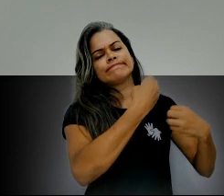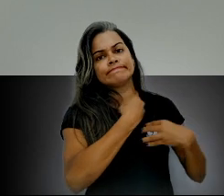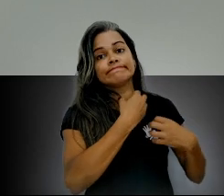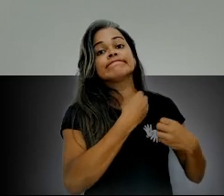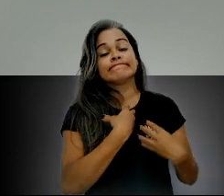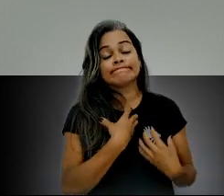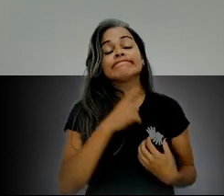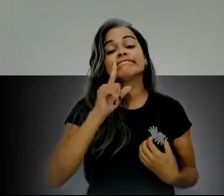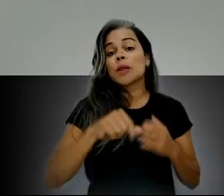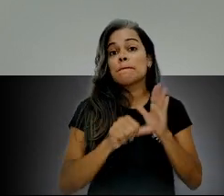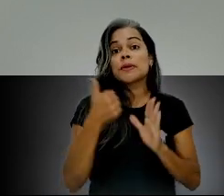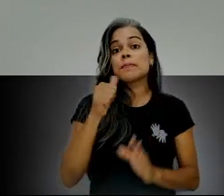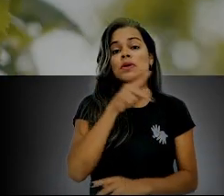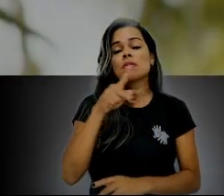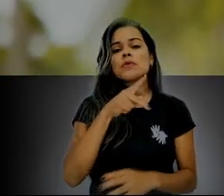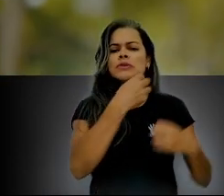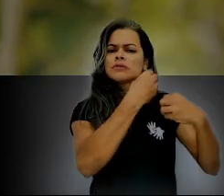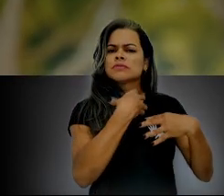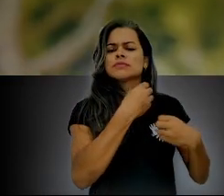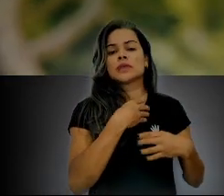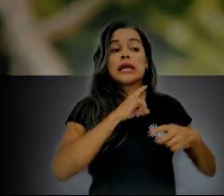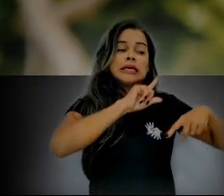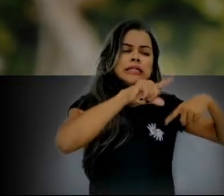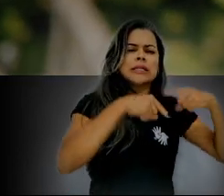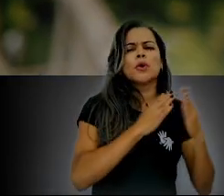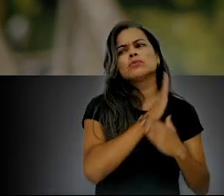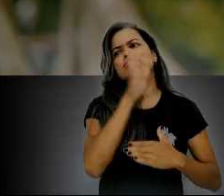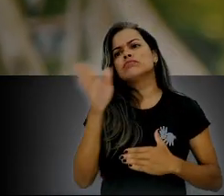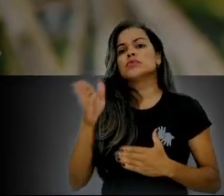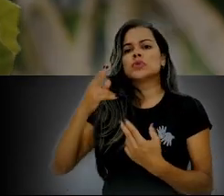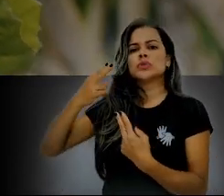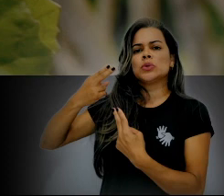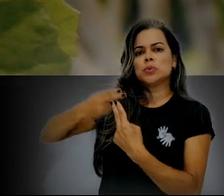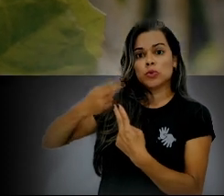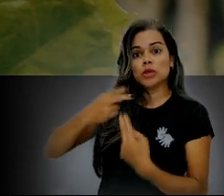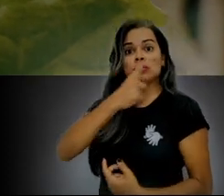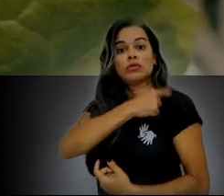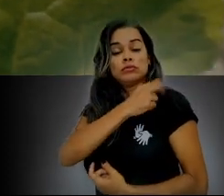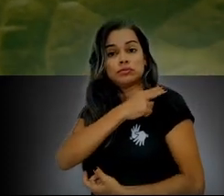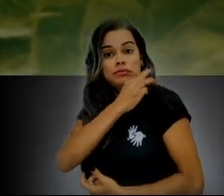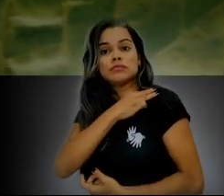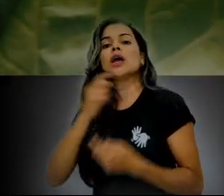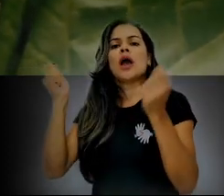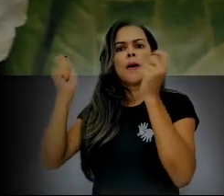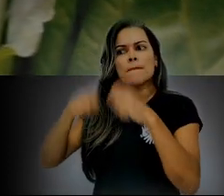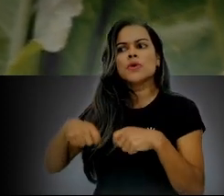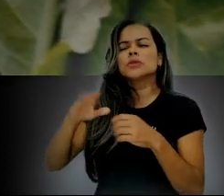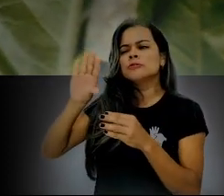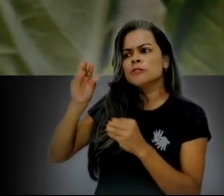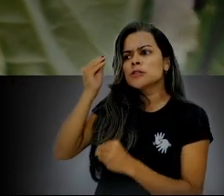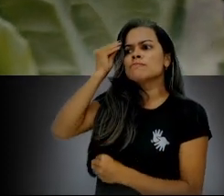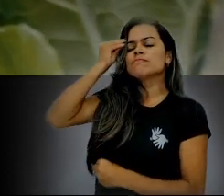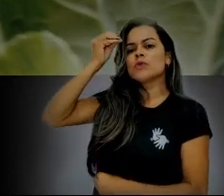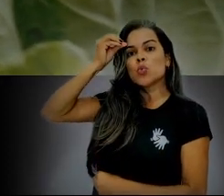mãe foi minha mãe Carmelita Jesus Gonçalves minha primeira professora e ao adentrar no wi-fi né como Ensino Médio já né que o outro